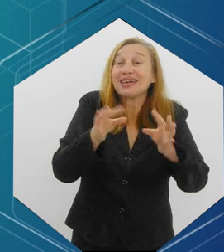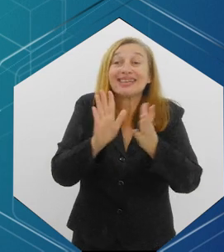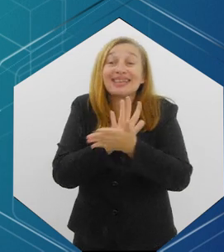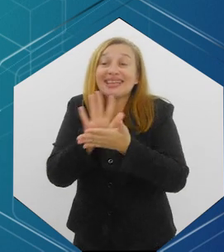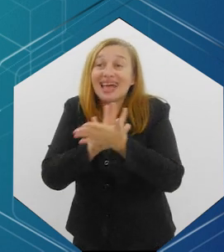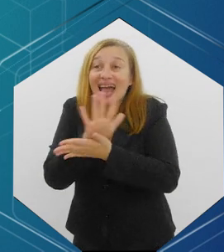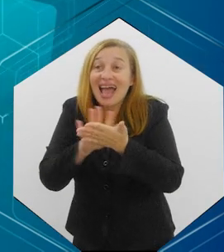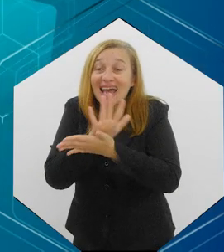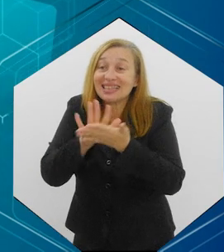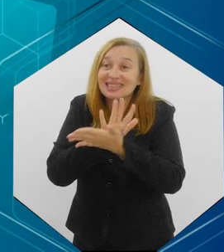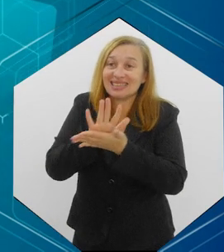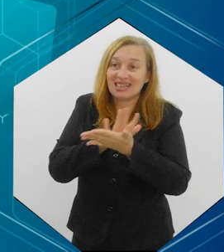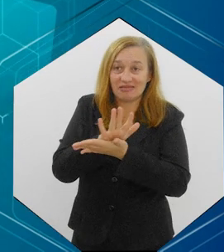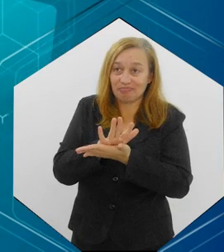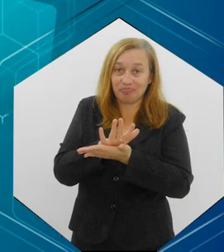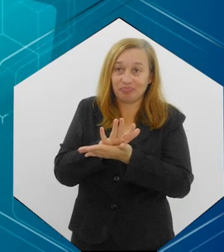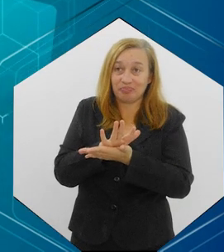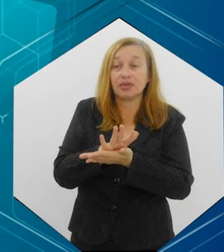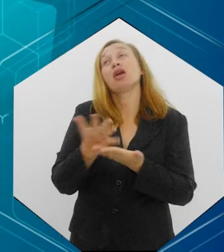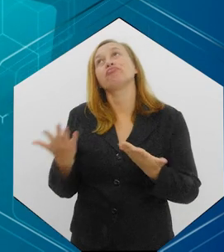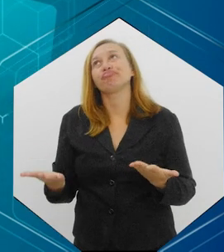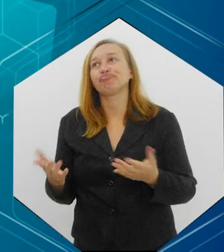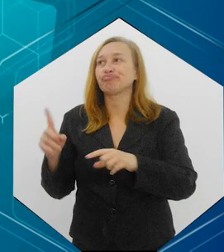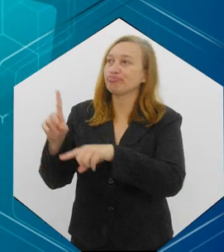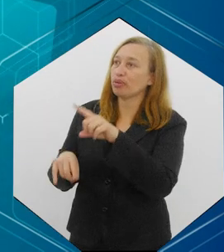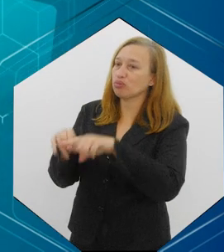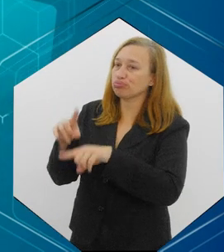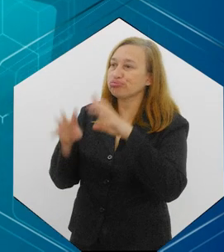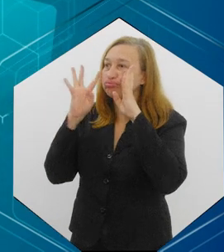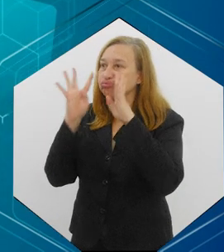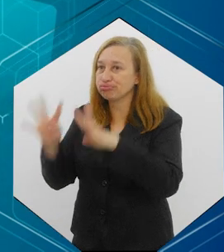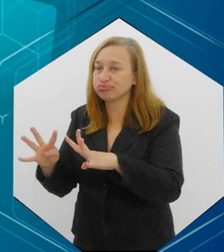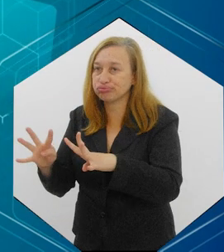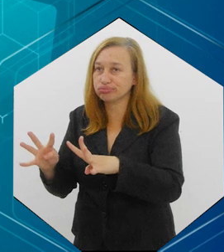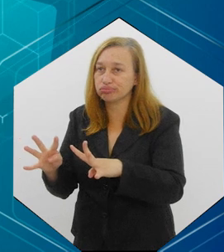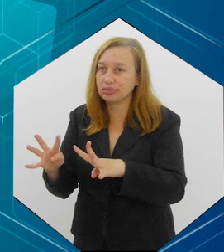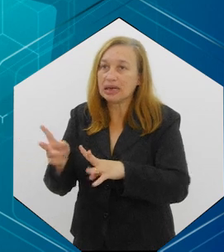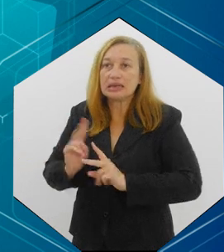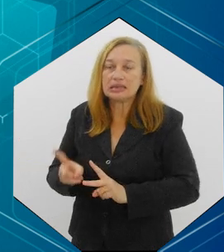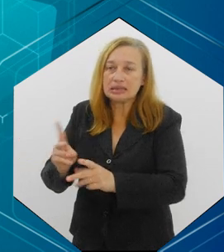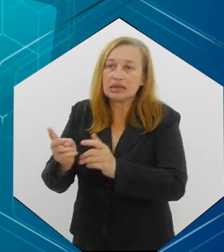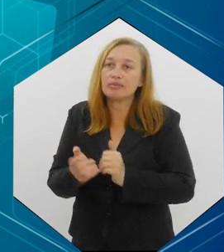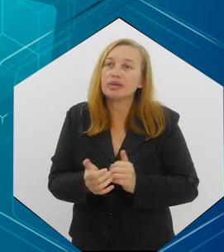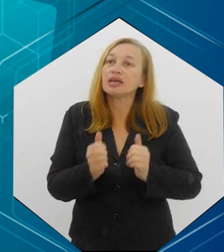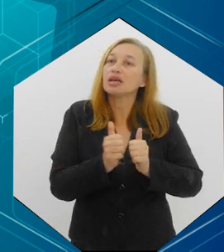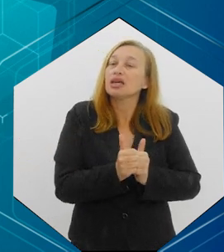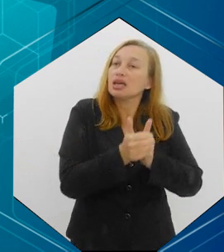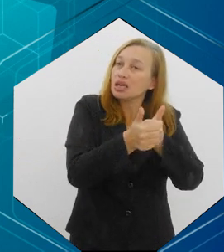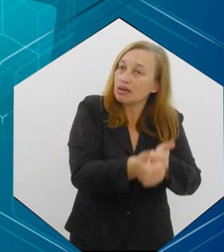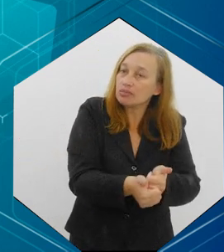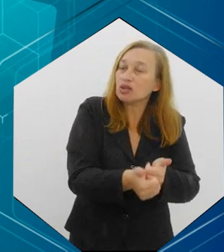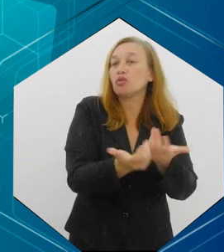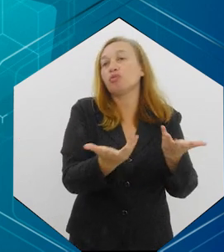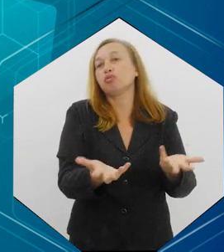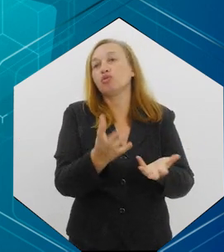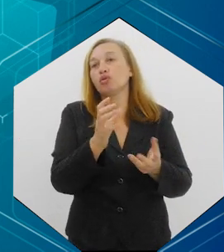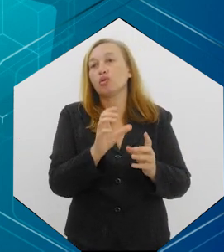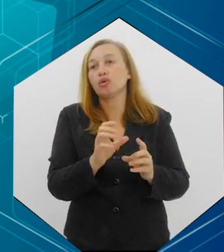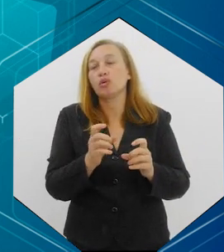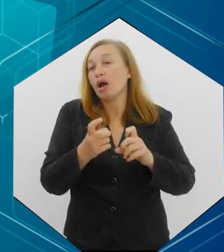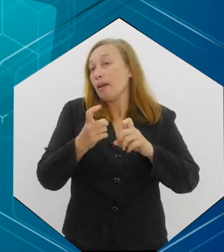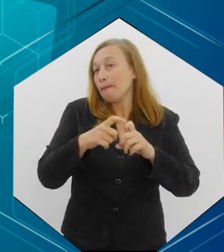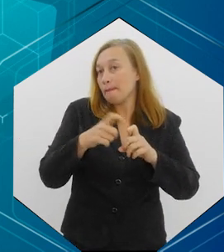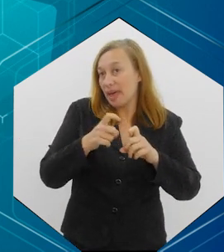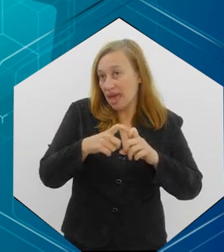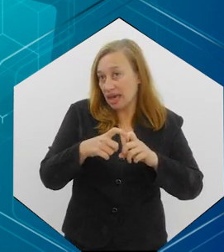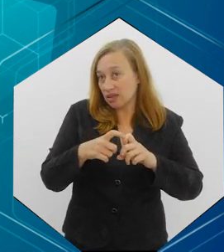profilático, porém tem um bom preço, um anúncio que chame a atenção. Então eu sempre encaminho para o